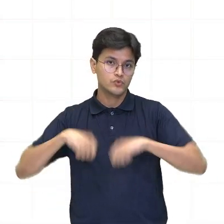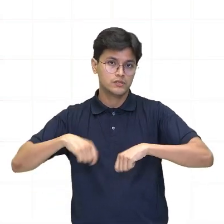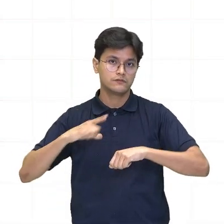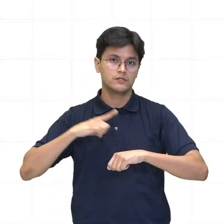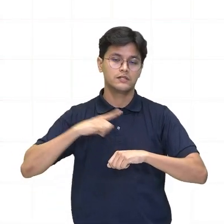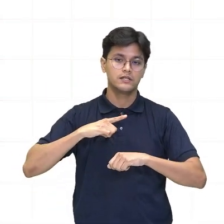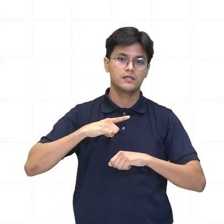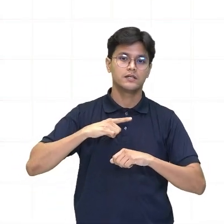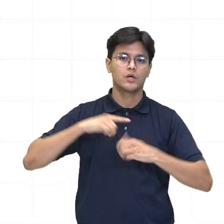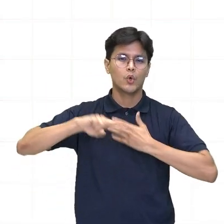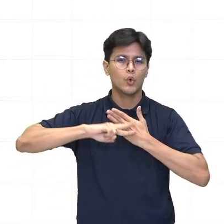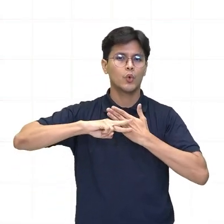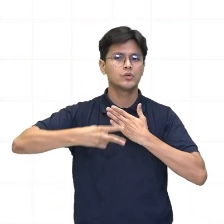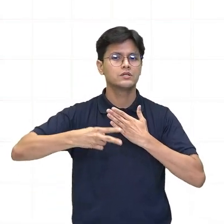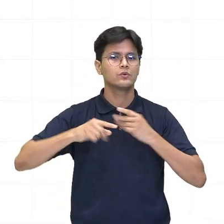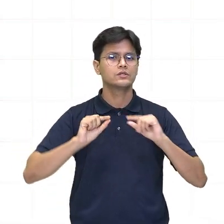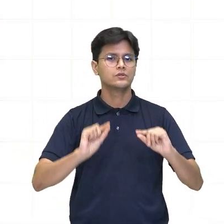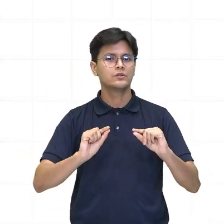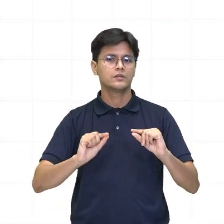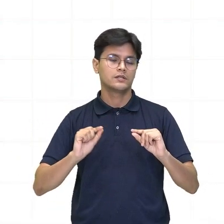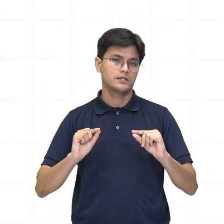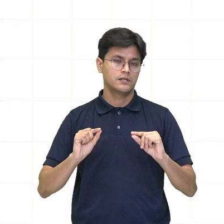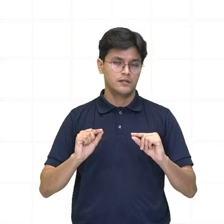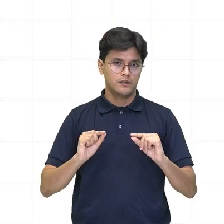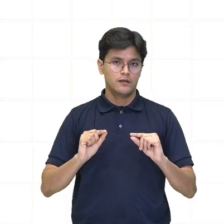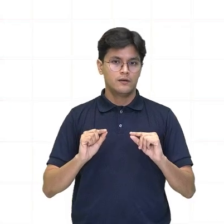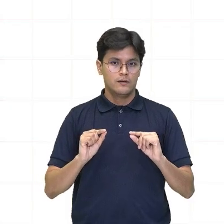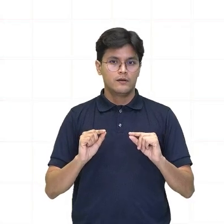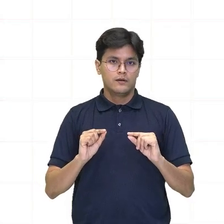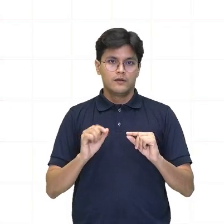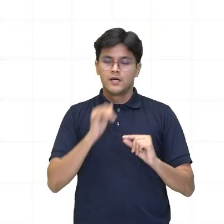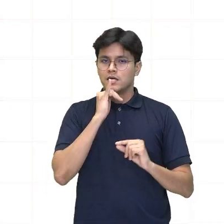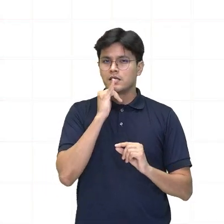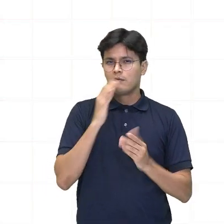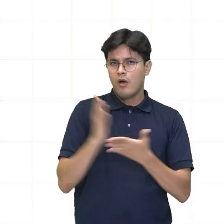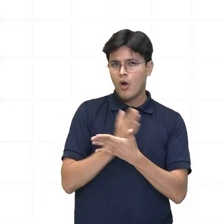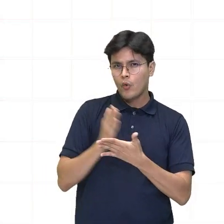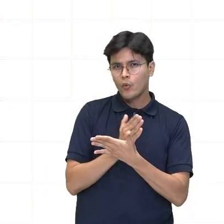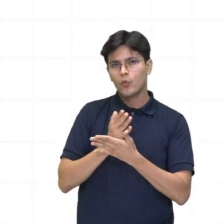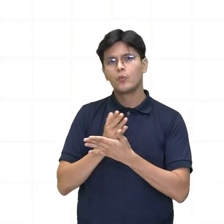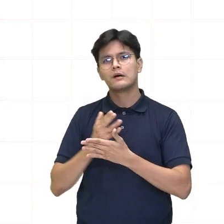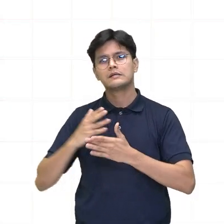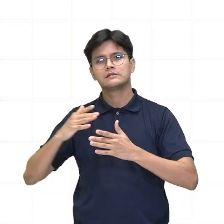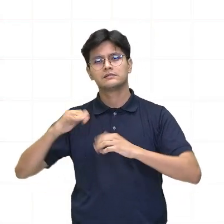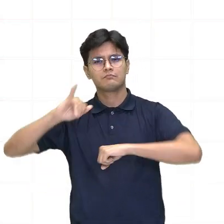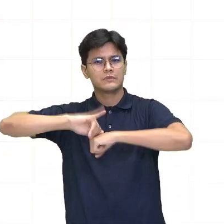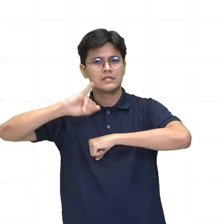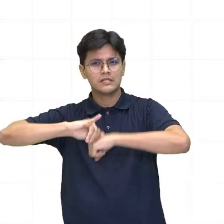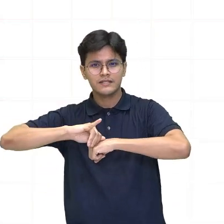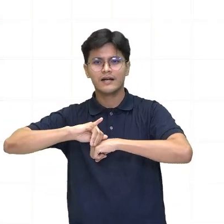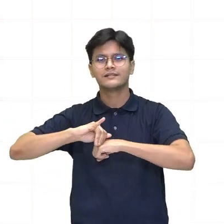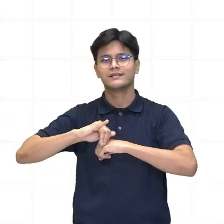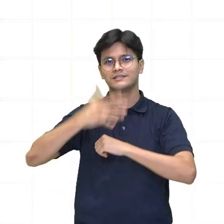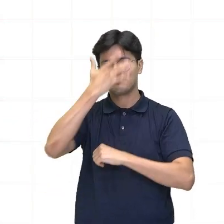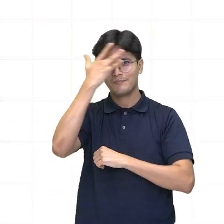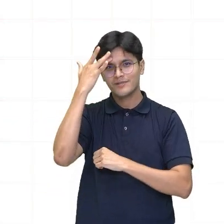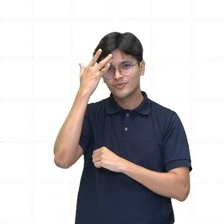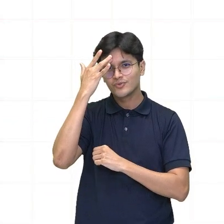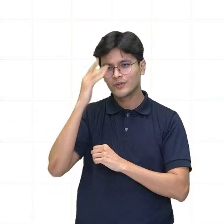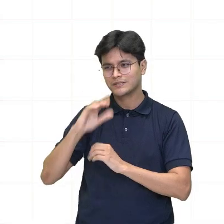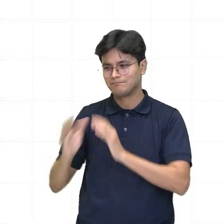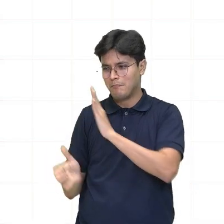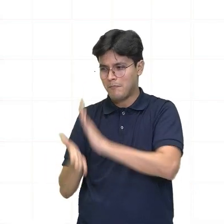que pode, inclusive, deixar ali como algumas cidades, né? Que viraram cidades fantasmas, né? Pois toda essa área precisa